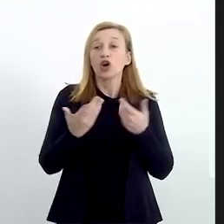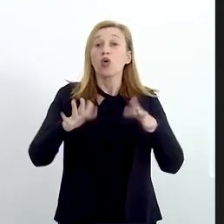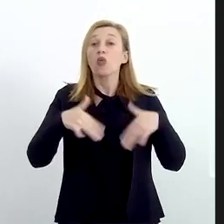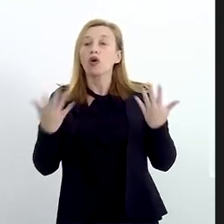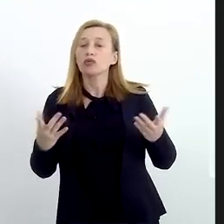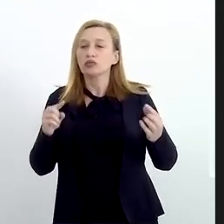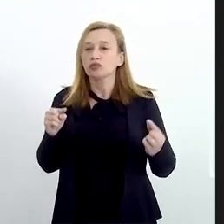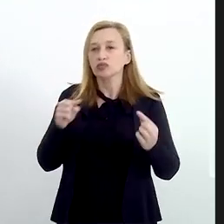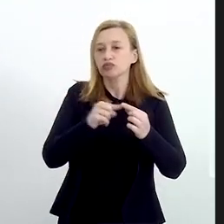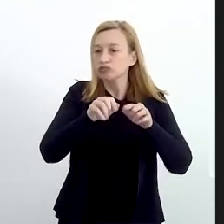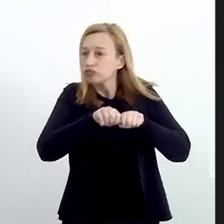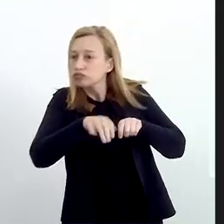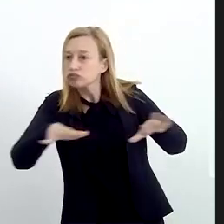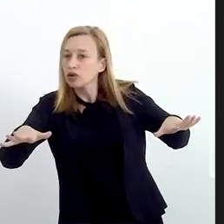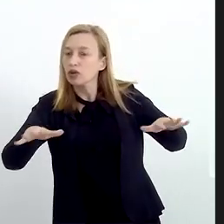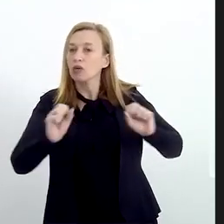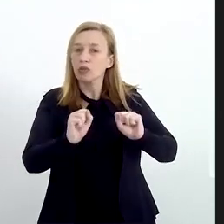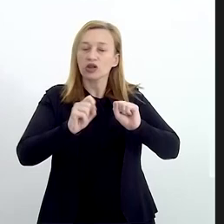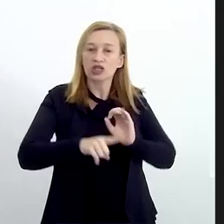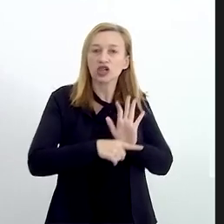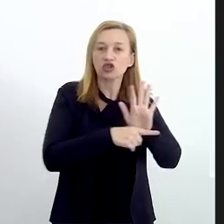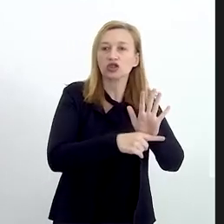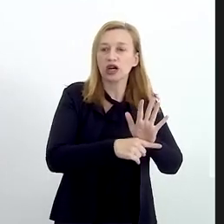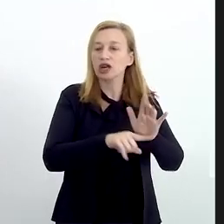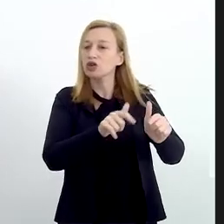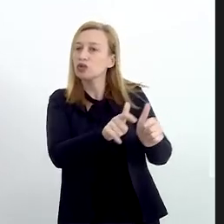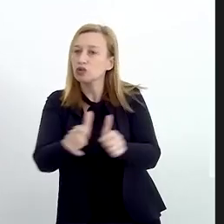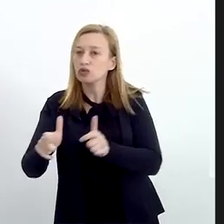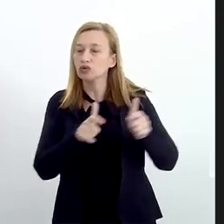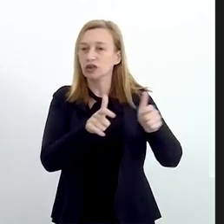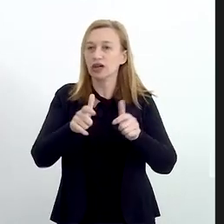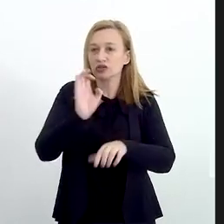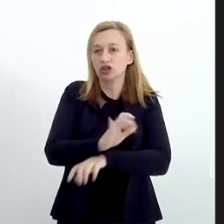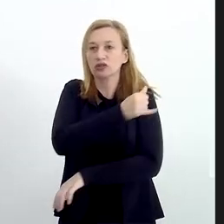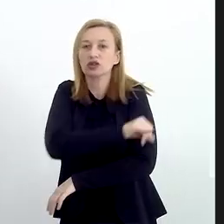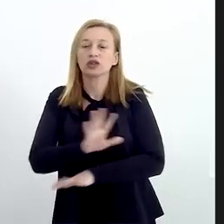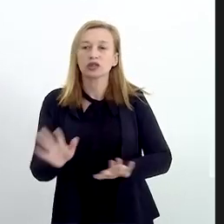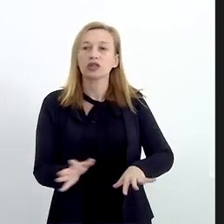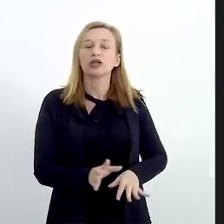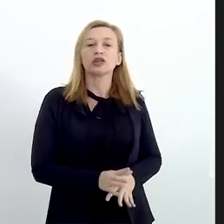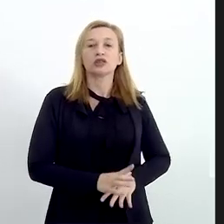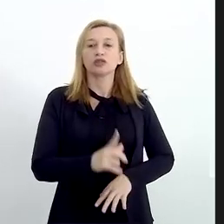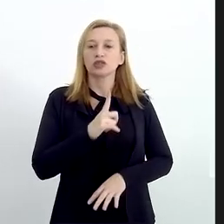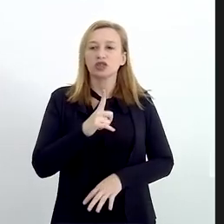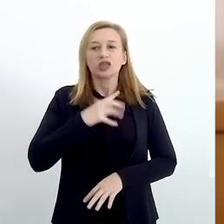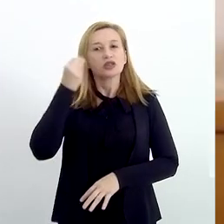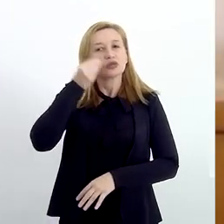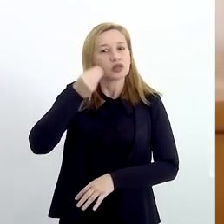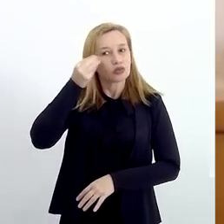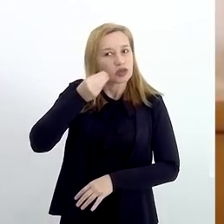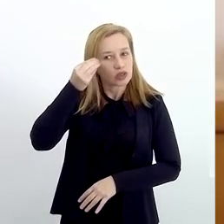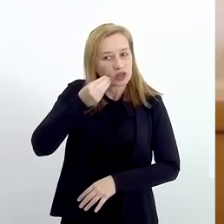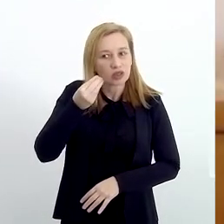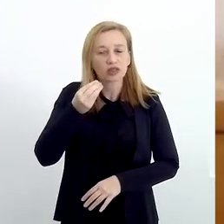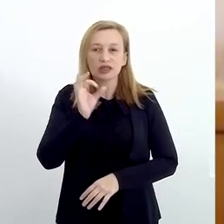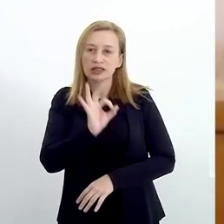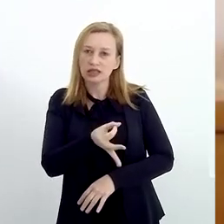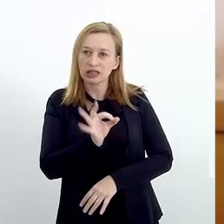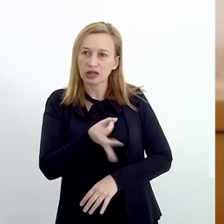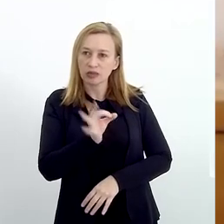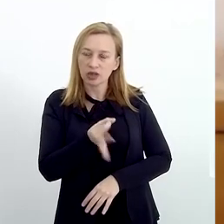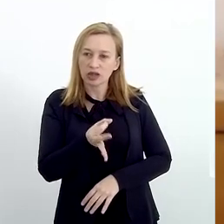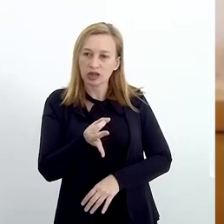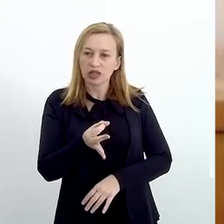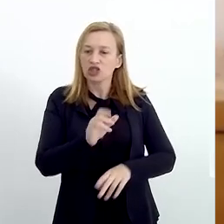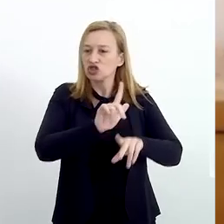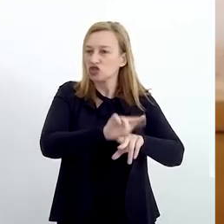amplificar esse projeto e fazer com que ele possa atender outros partidos no estado do Rio o fato de nós temos a esperimentado